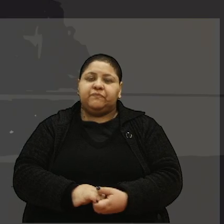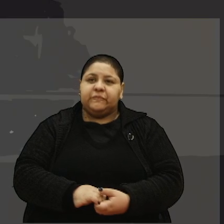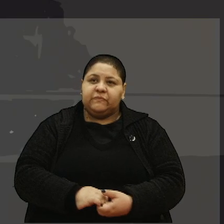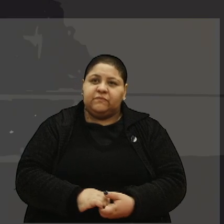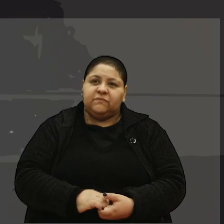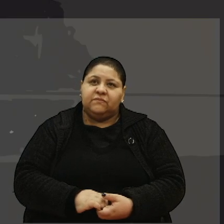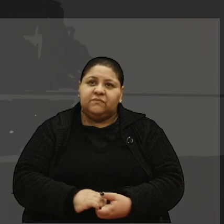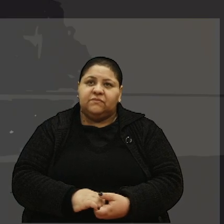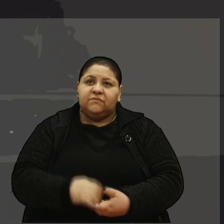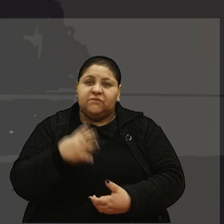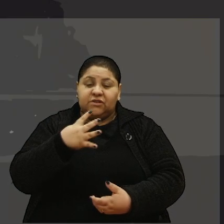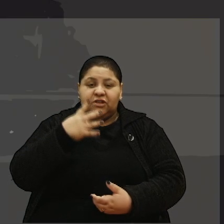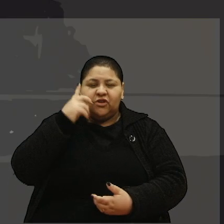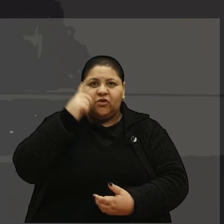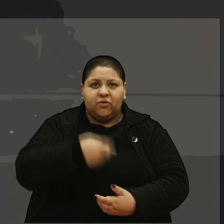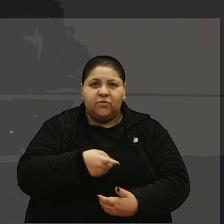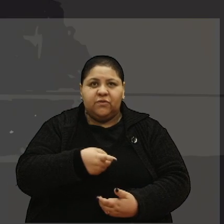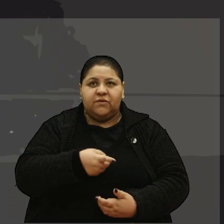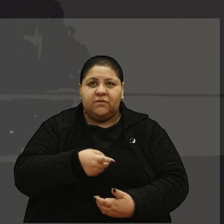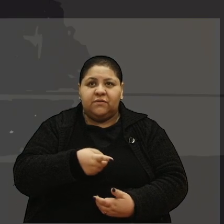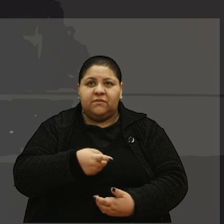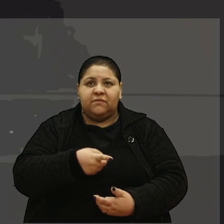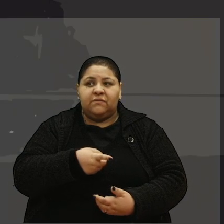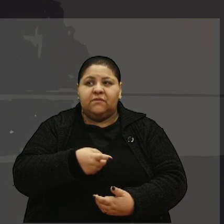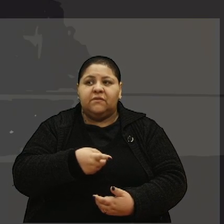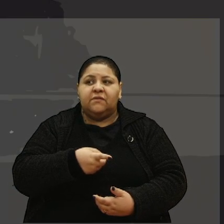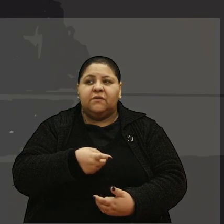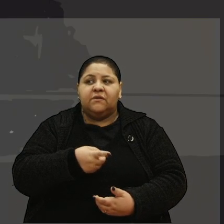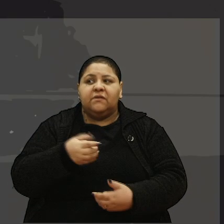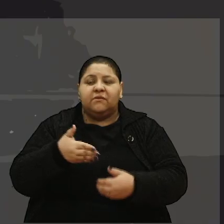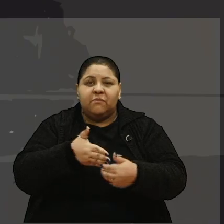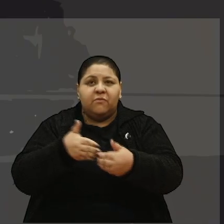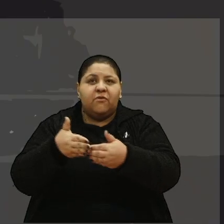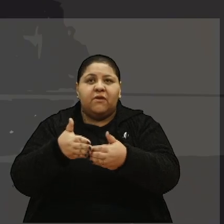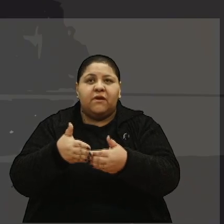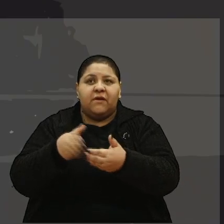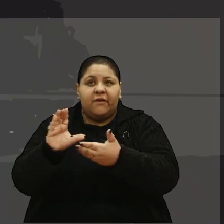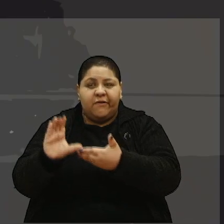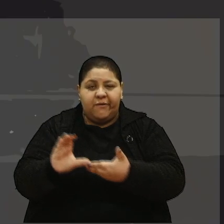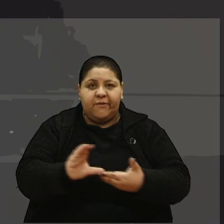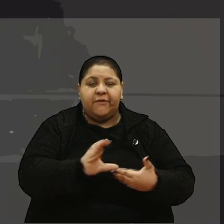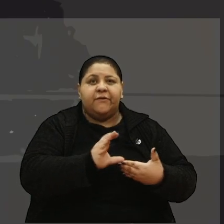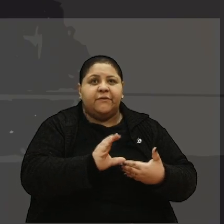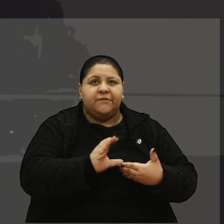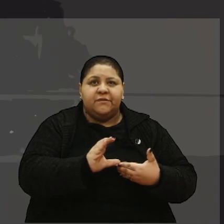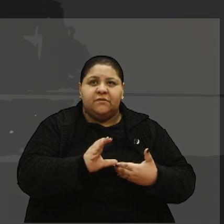de 4 mandados incansável na busca de recursos, apesar